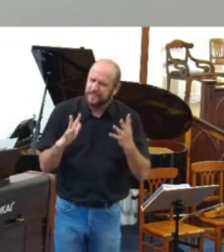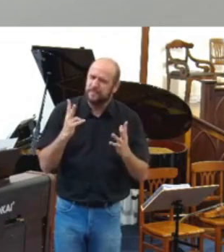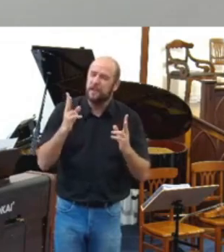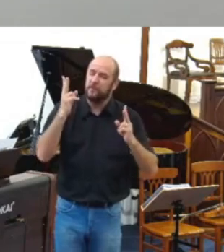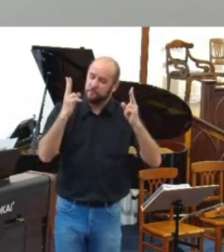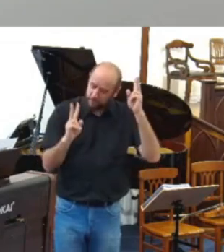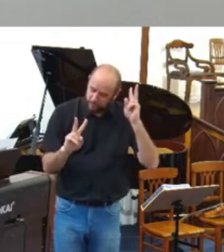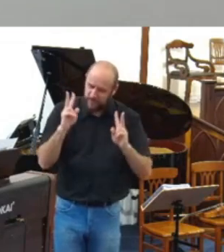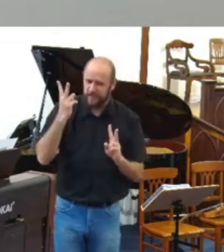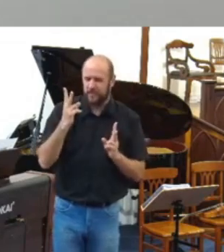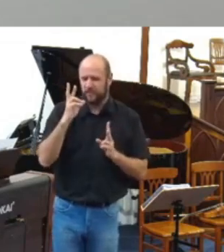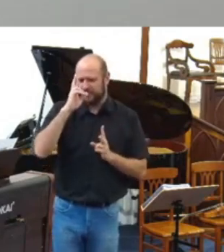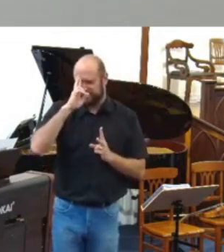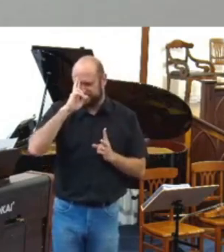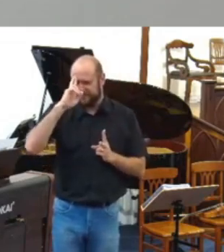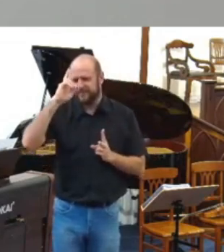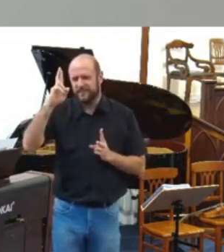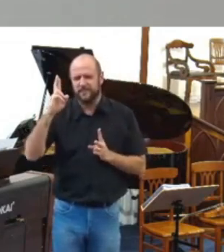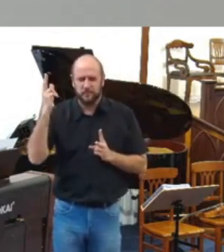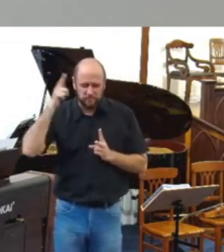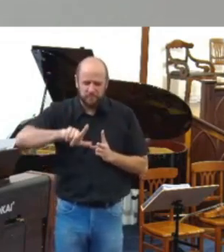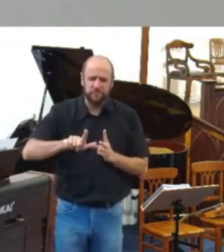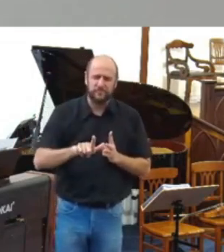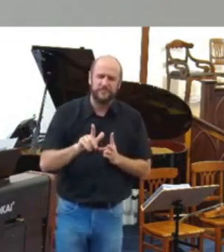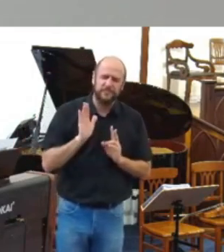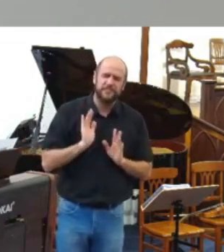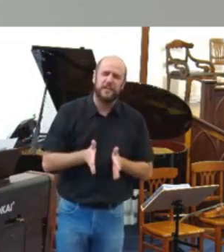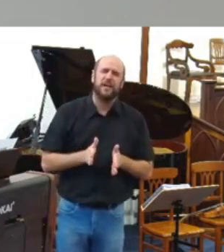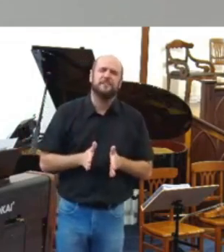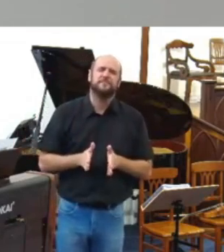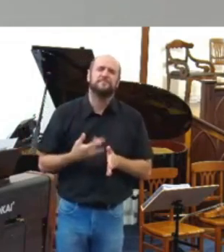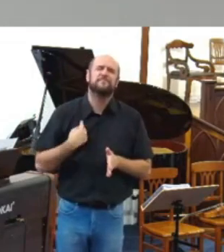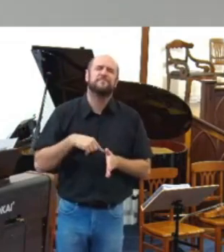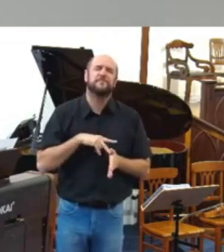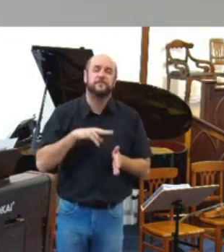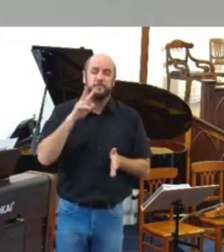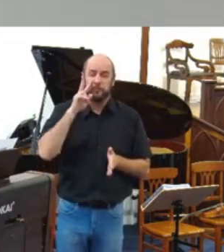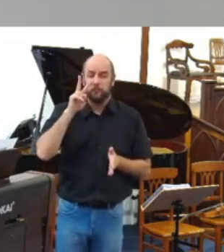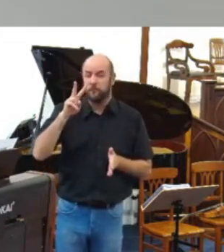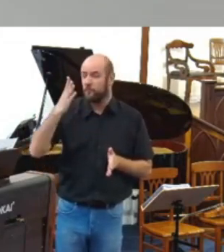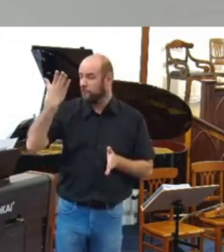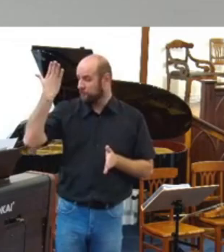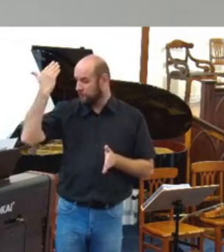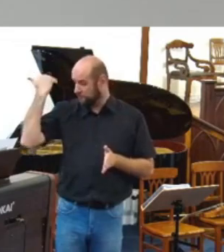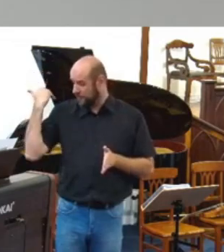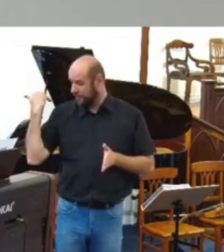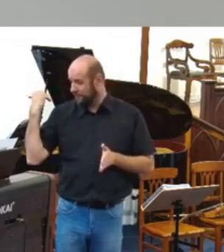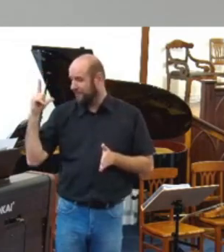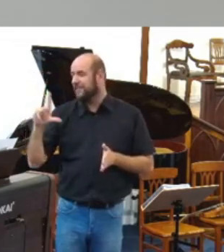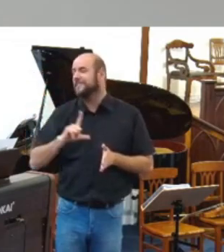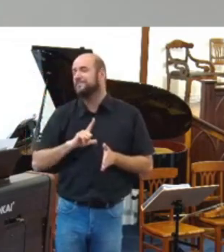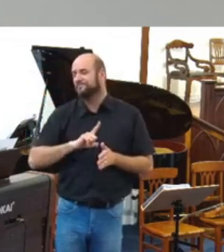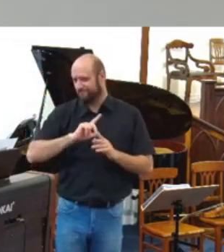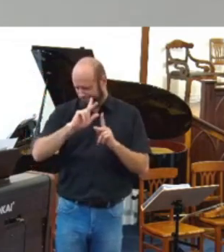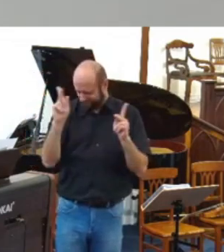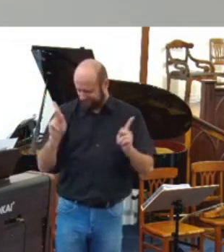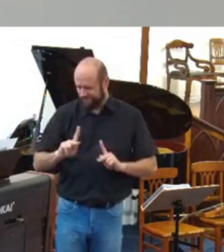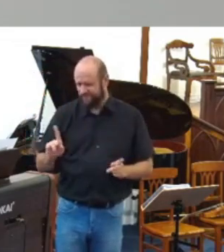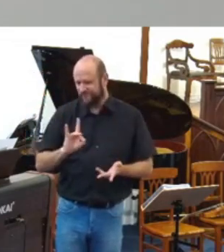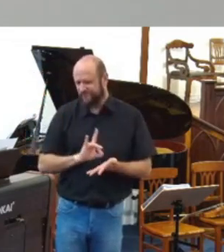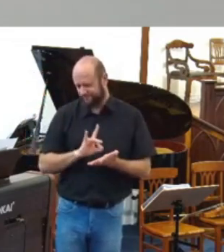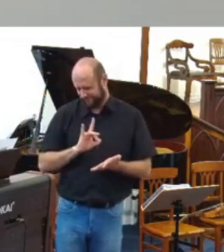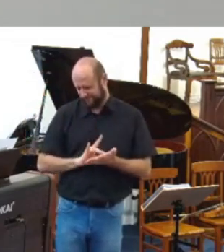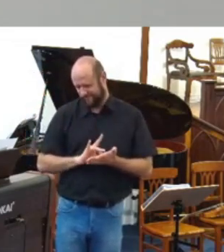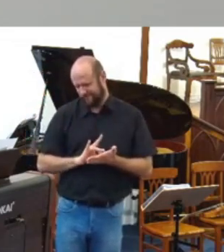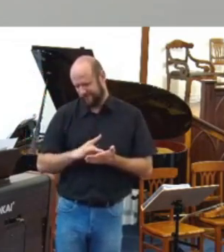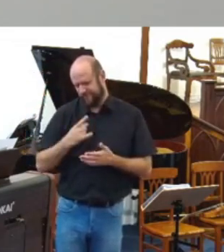Senhor conquistou. Hoje nós podemos olhar para trás e ver que existe mesmo uma paz.